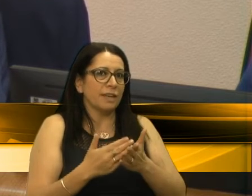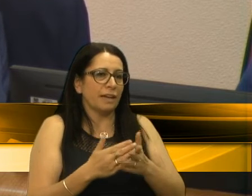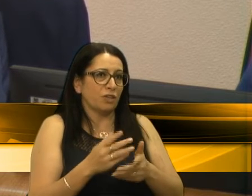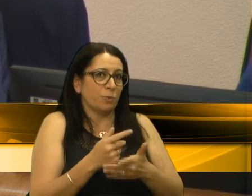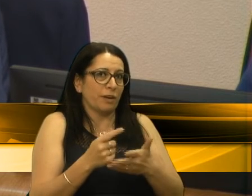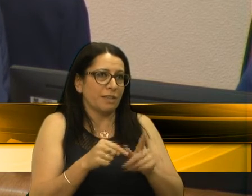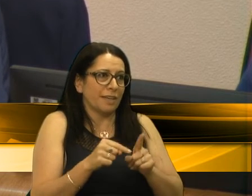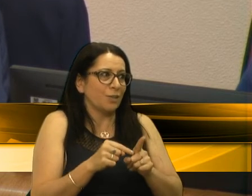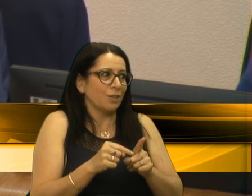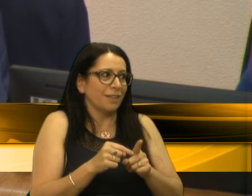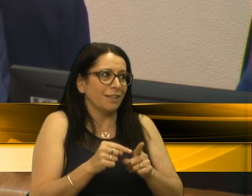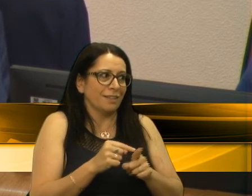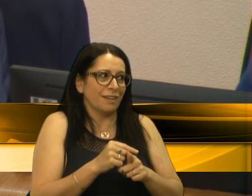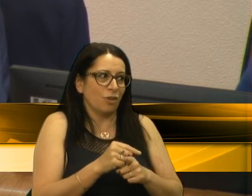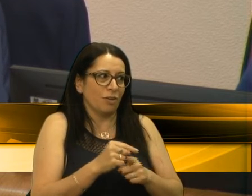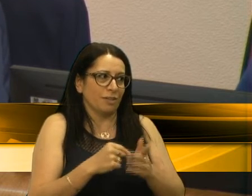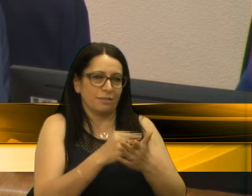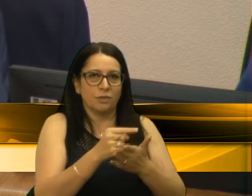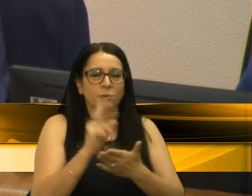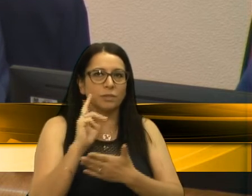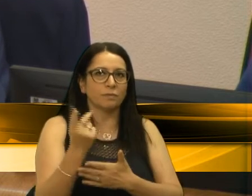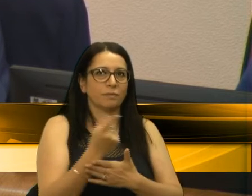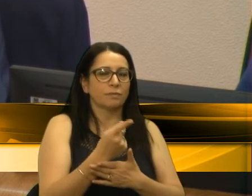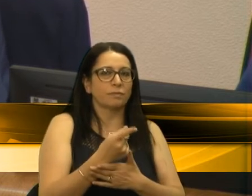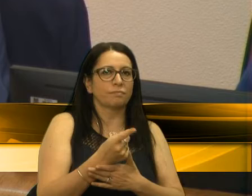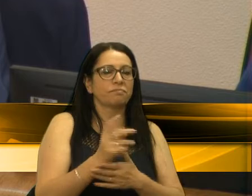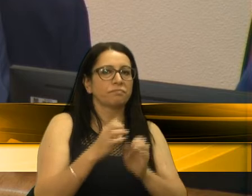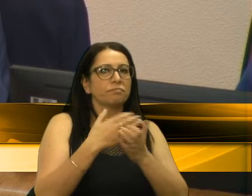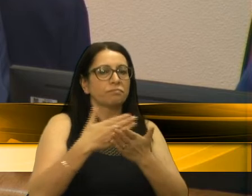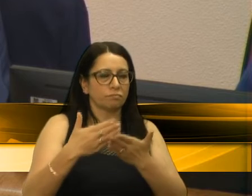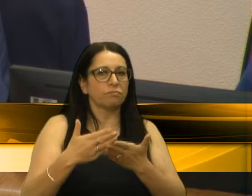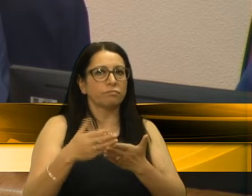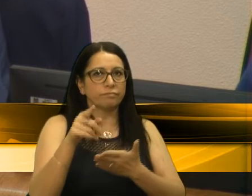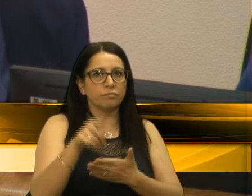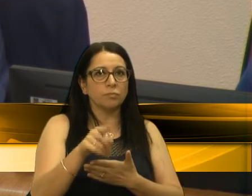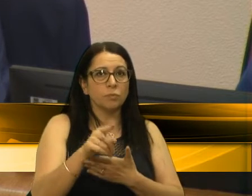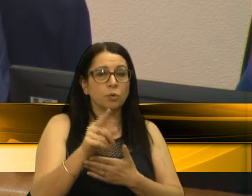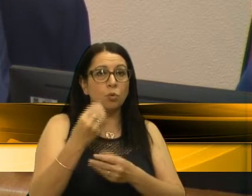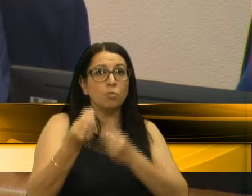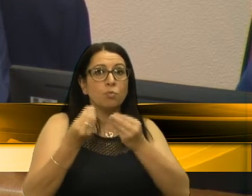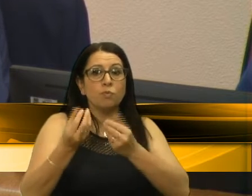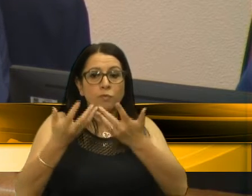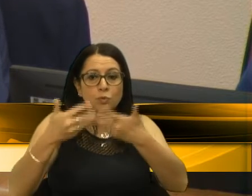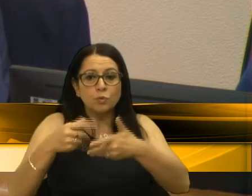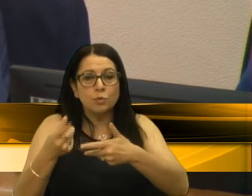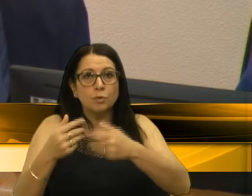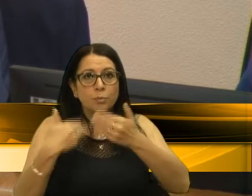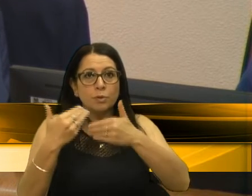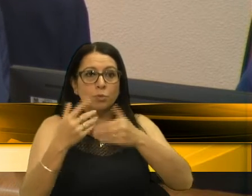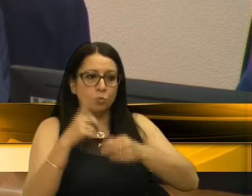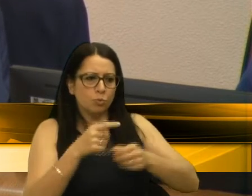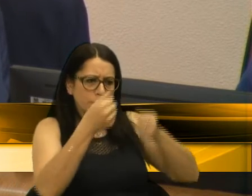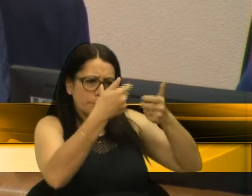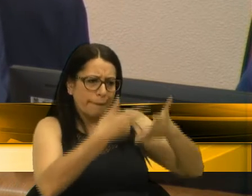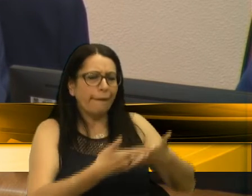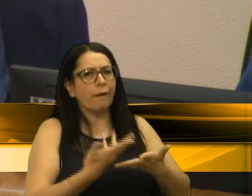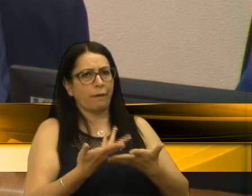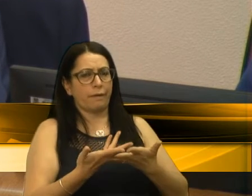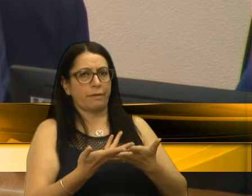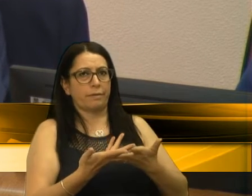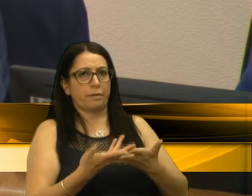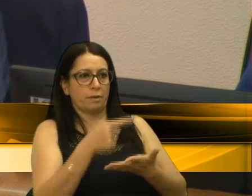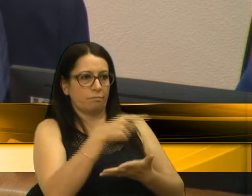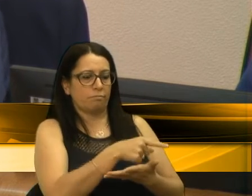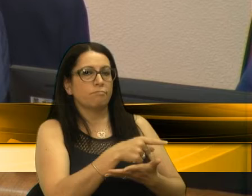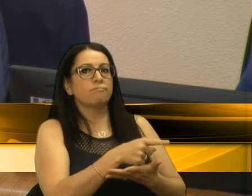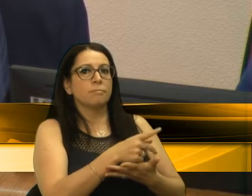diga, olha, esse evento vai ocorrer ou esse evento não vai ocorrer por este motivo? Como funciona esse procedimento? Gostaria que tu desse uma explicada. Senhor Geomir da